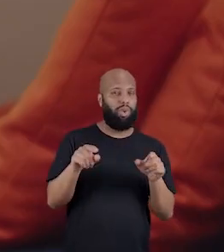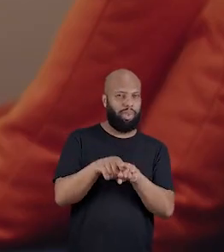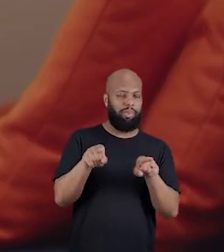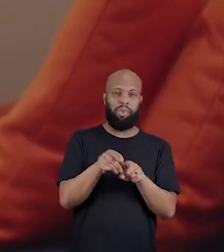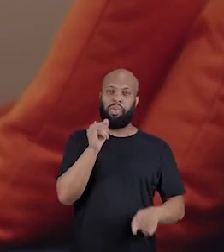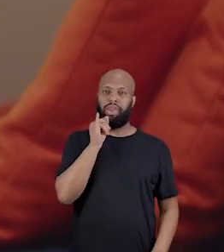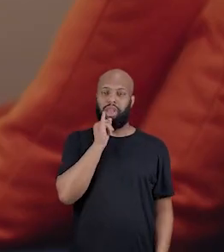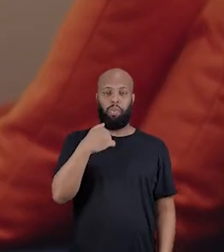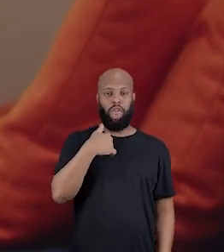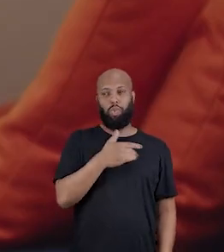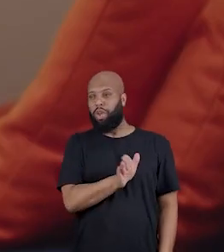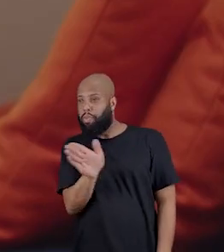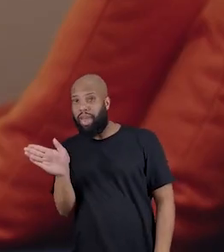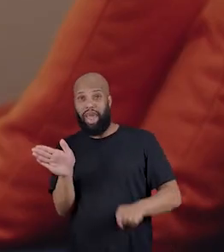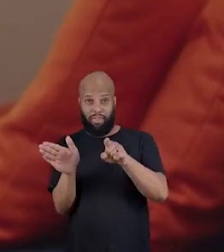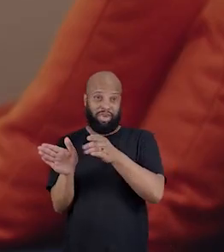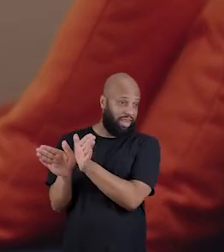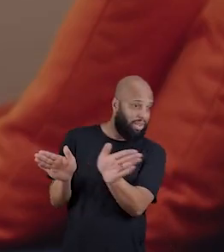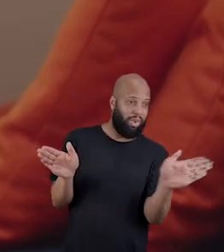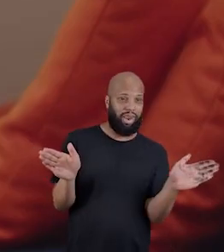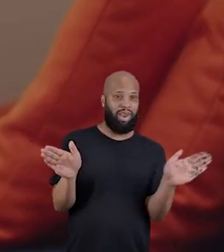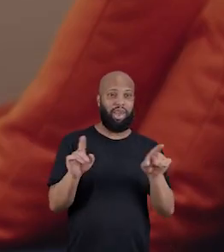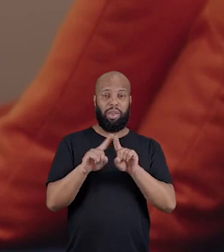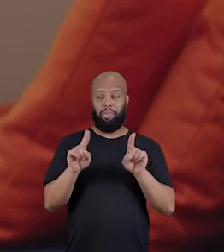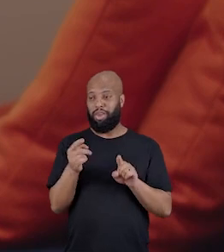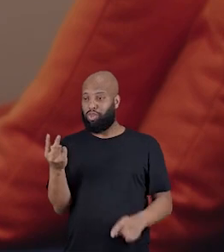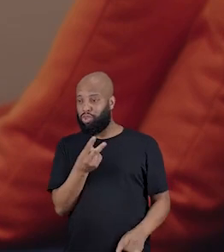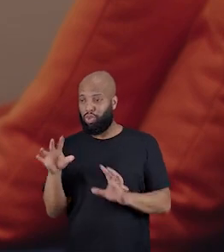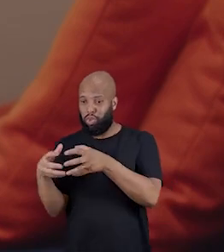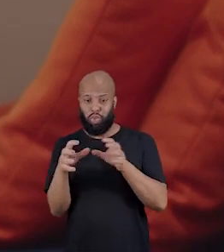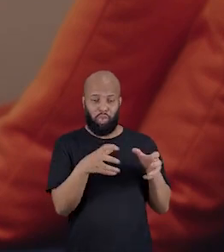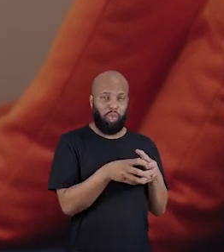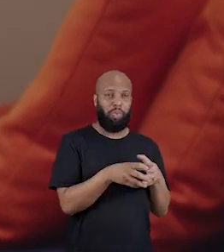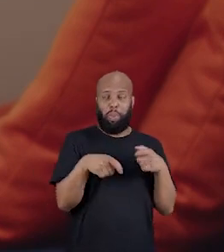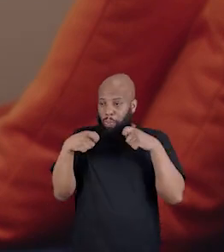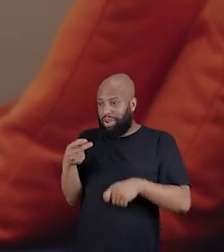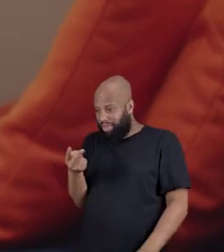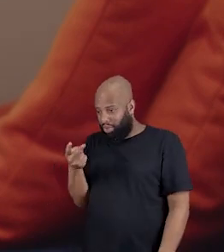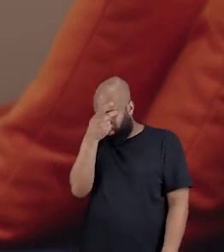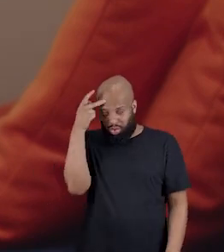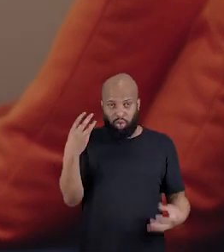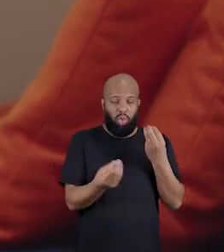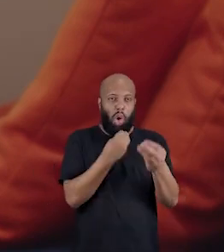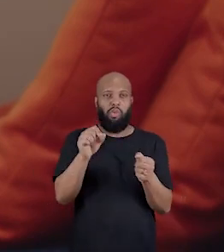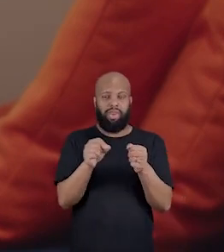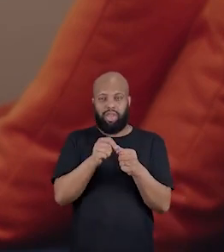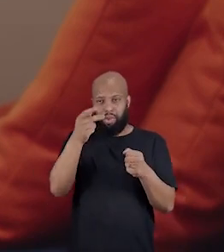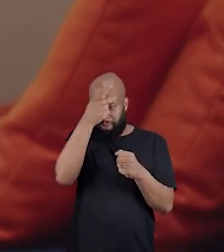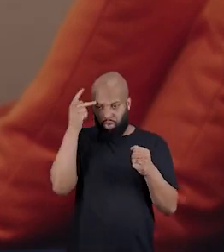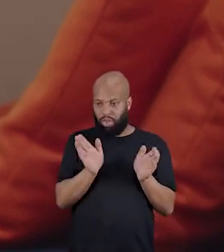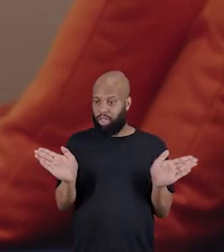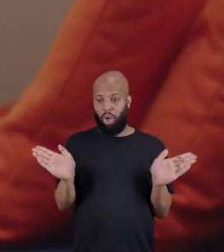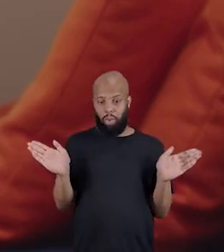estratégia, às vezes eu estou indo para a direita, você está indo para a esquerda. E os dois times dependem deles. Então, assim, imagina como fazer essas